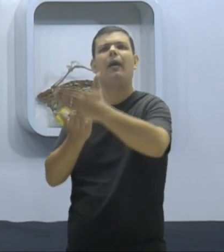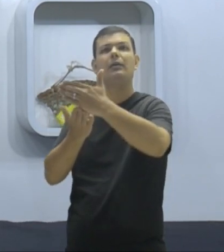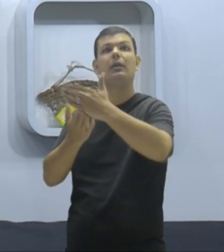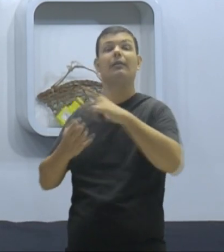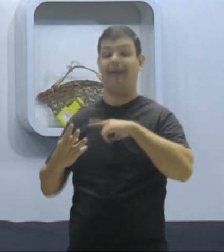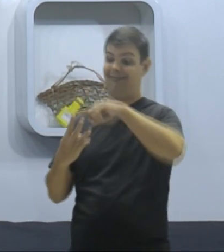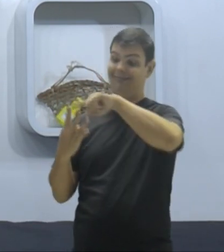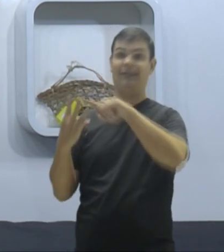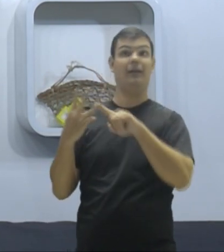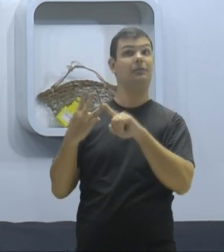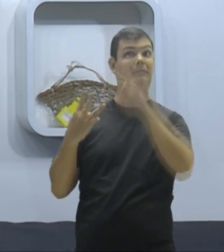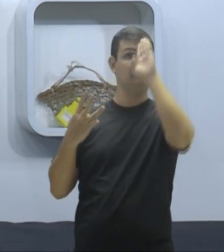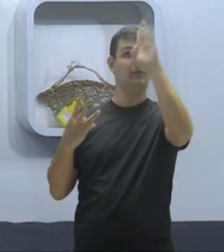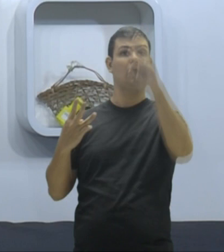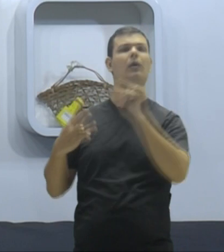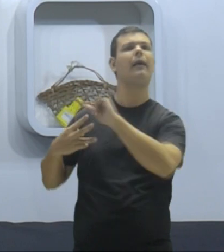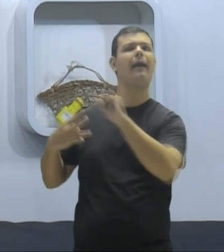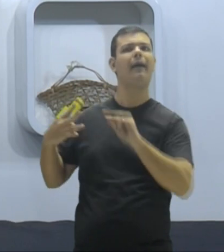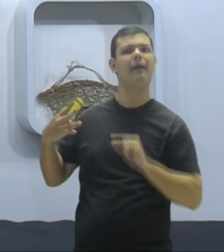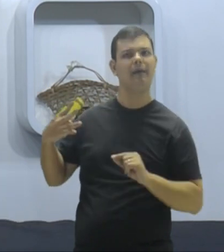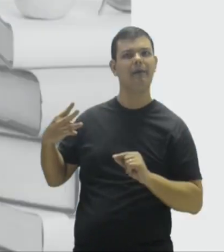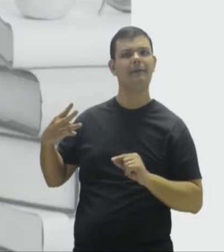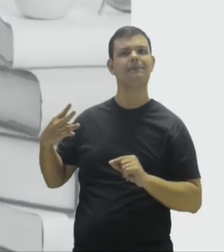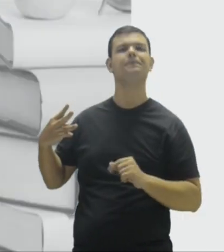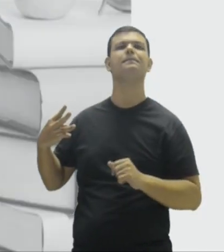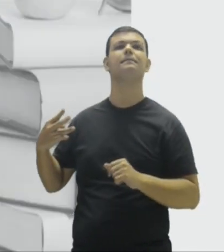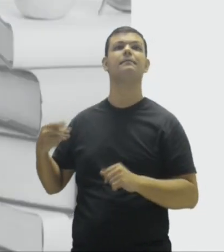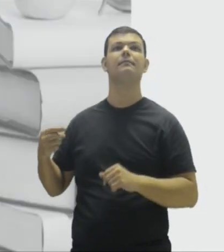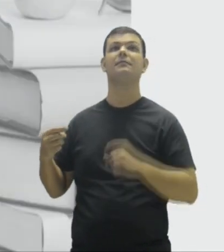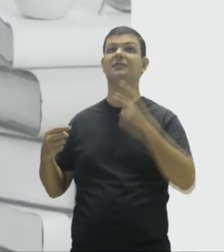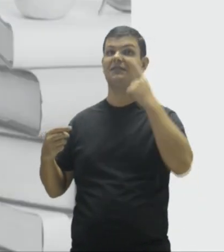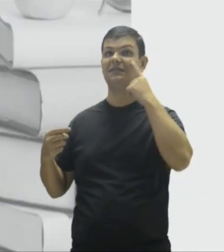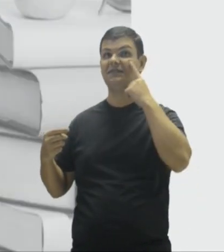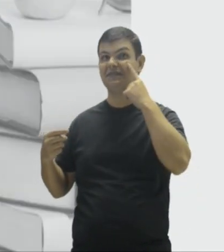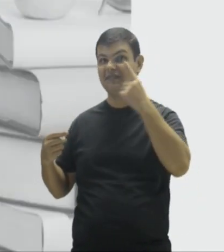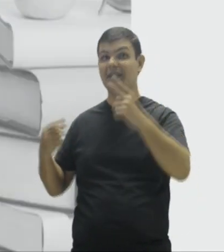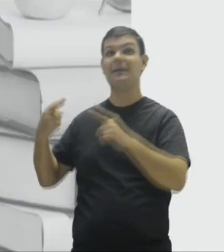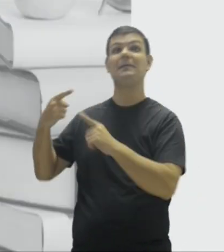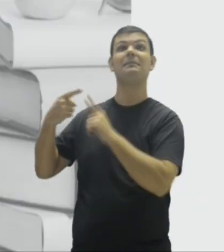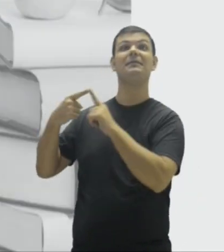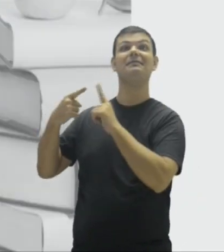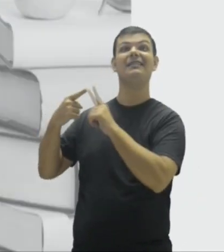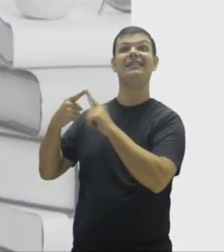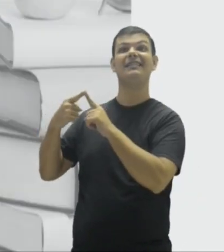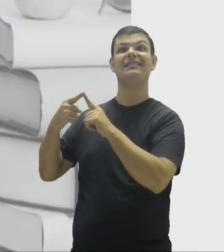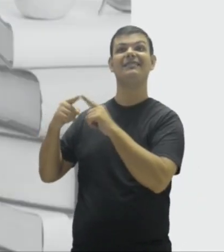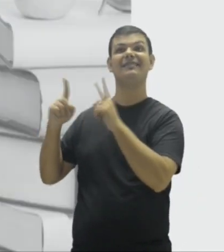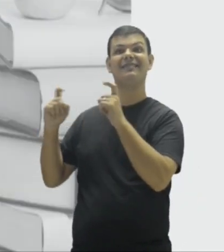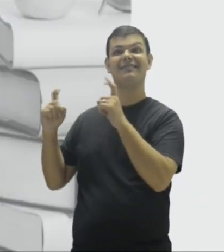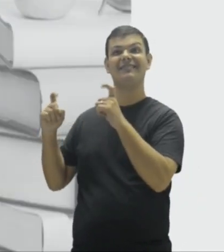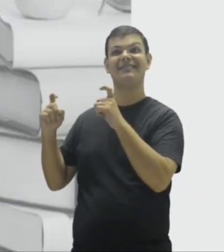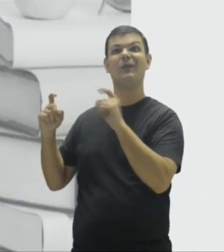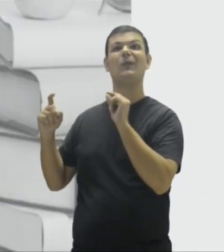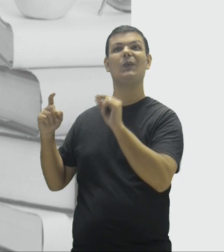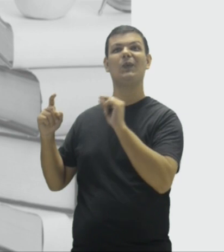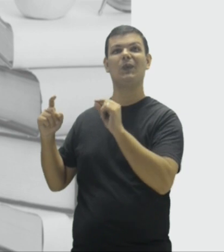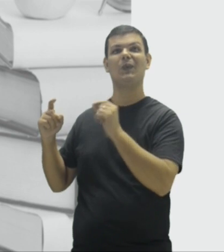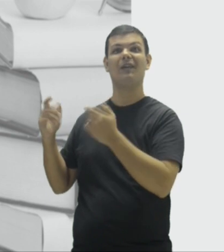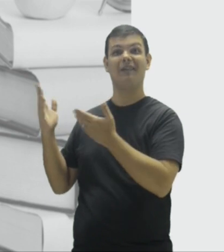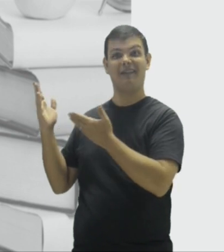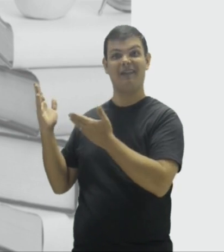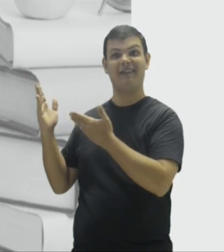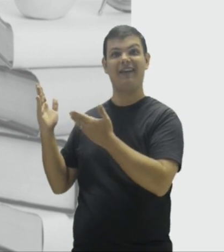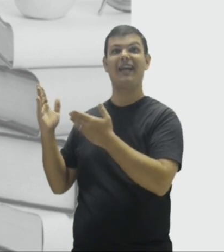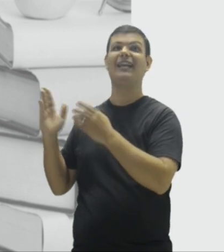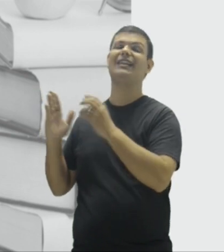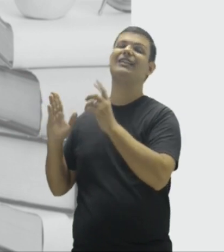numa tríade. O que é essa tríade? Bom, essa imagem aí nos remete ao quê? Nossa primeira identidade cultural